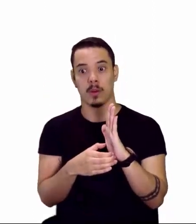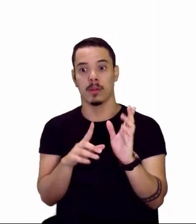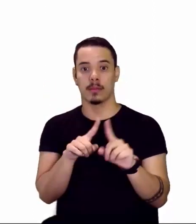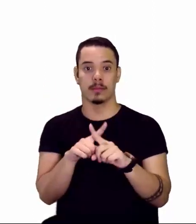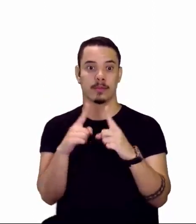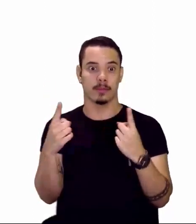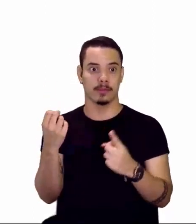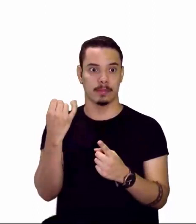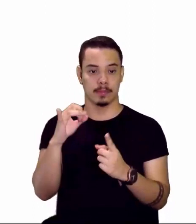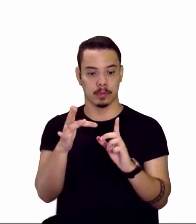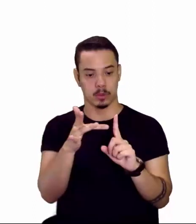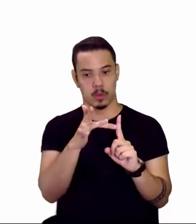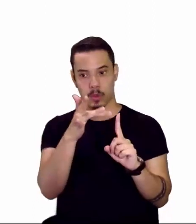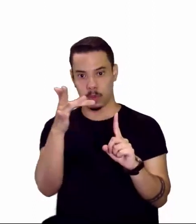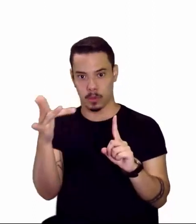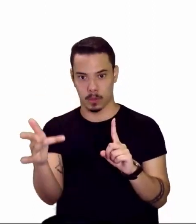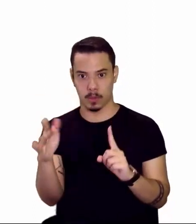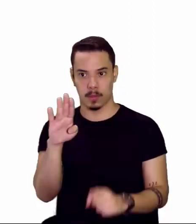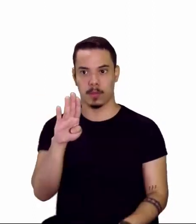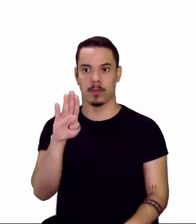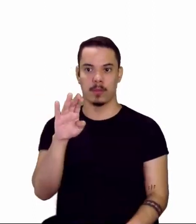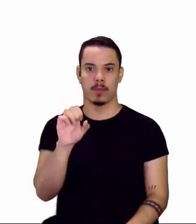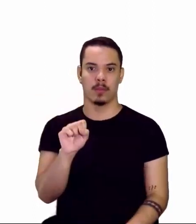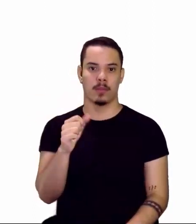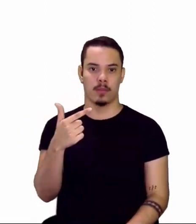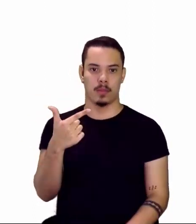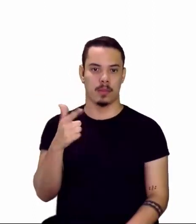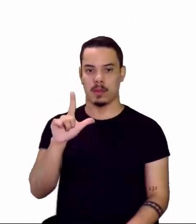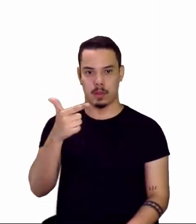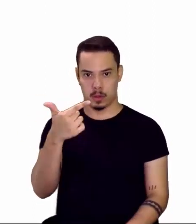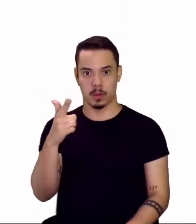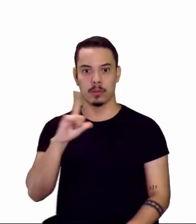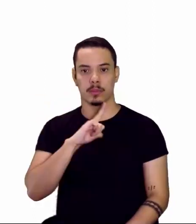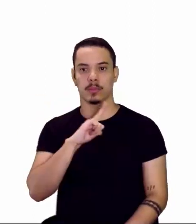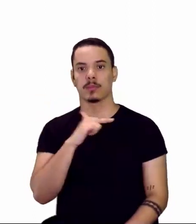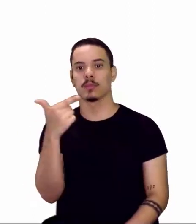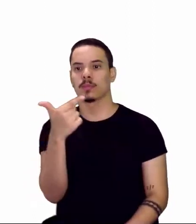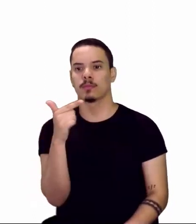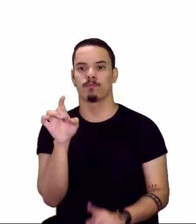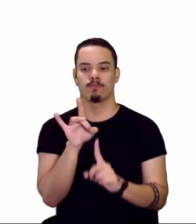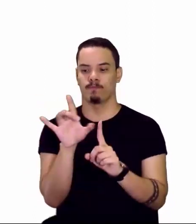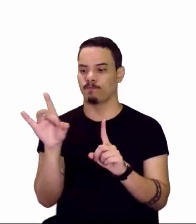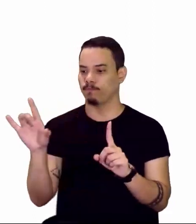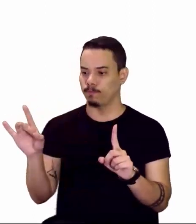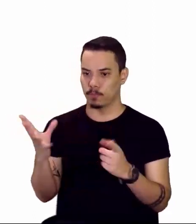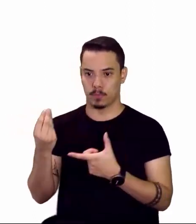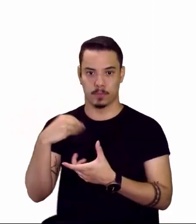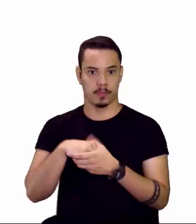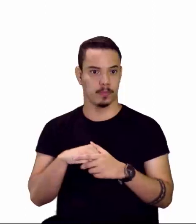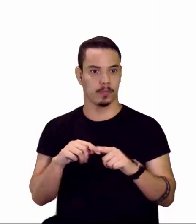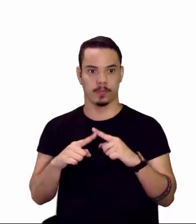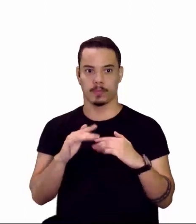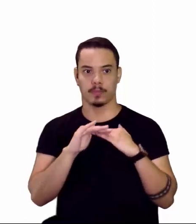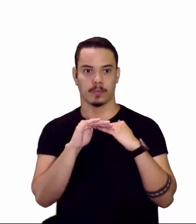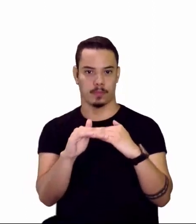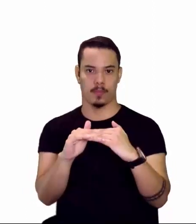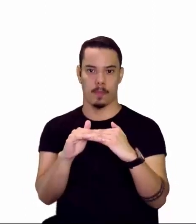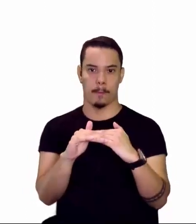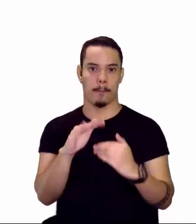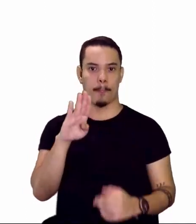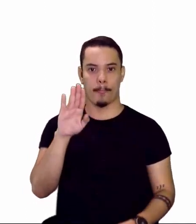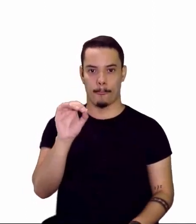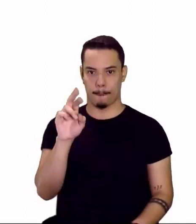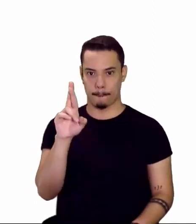Mas quando ele compartilhou BSL2, ele compartilhou 2 elétrons na camada de valência, portanto ficou estável. E o